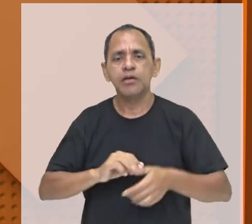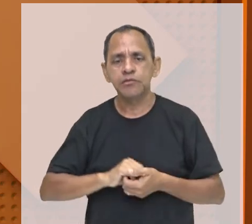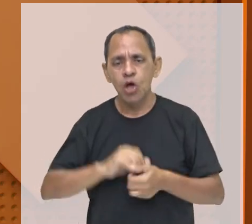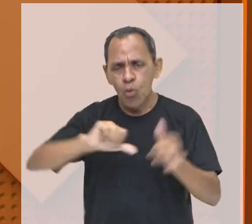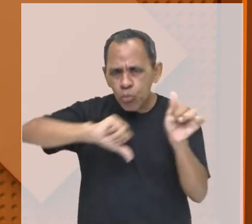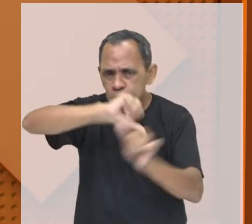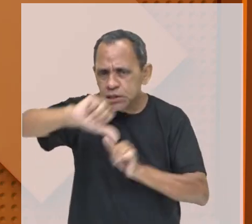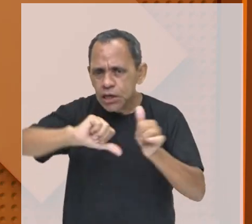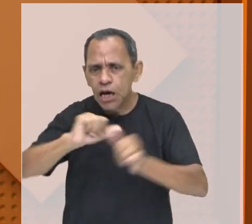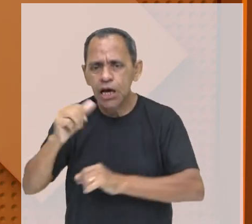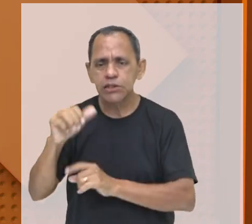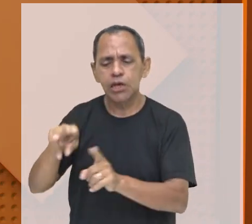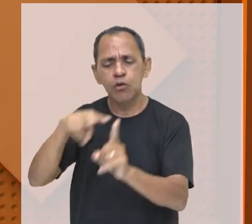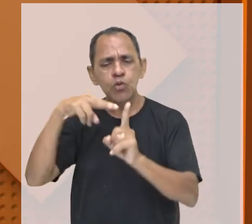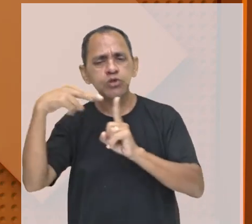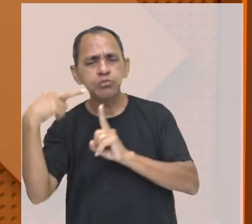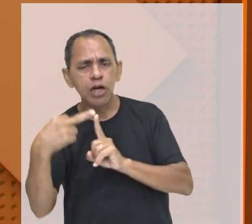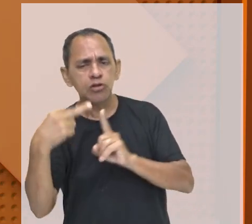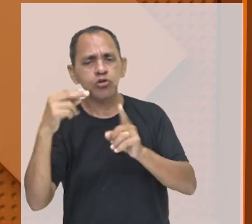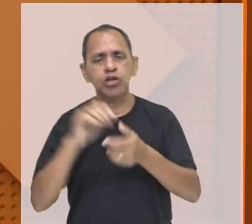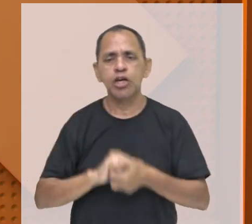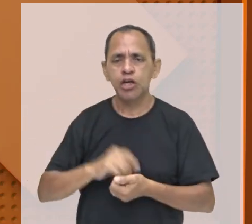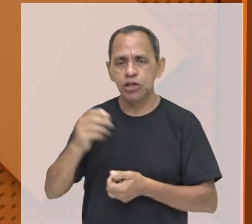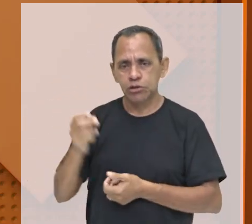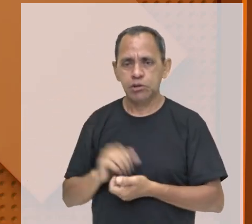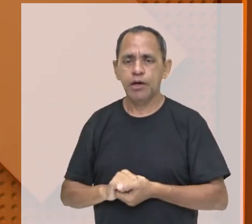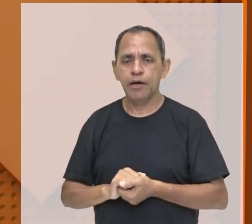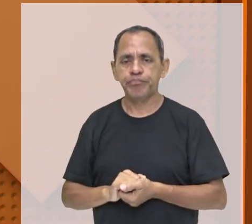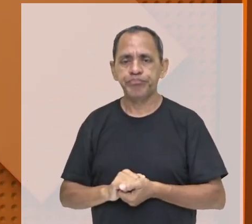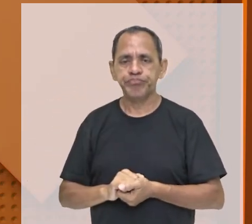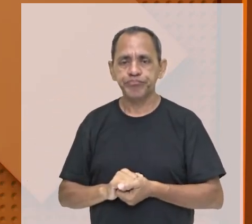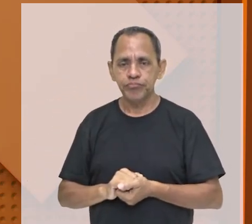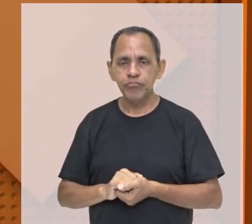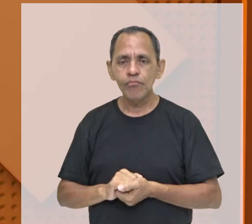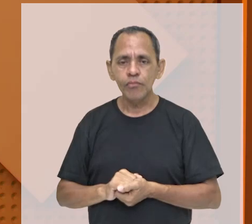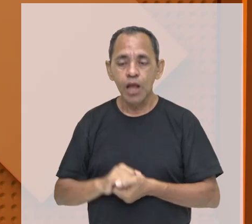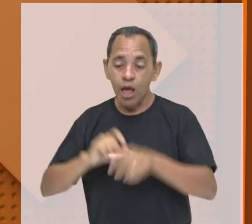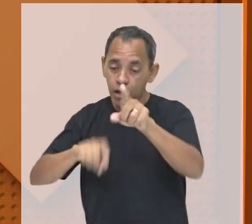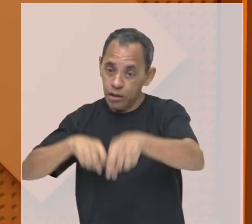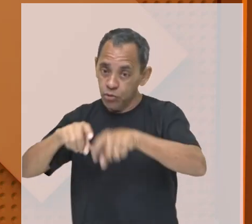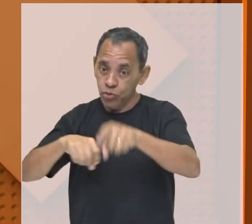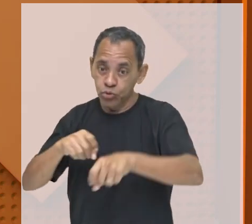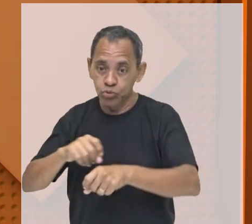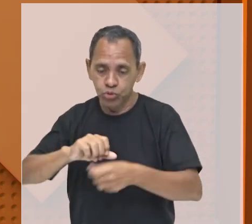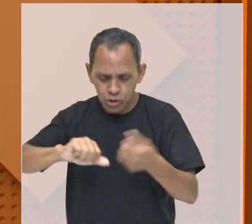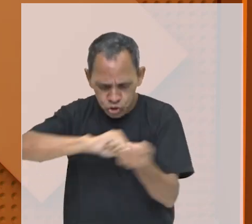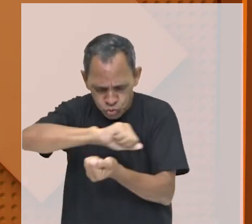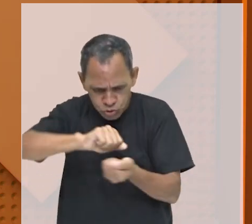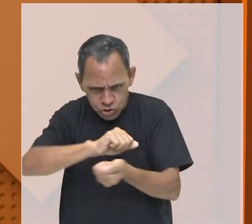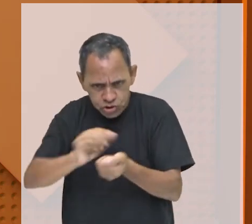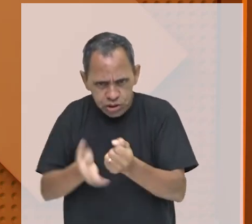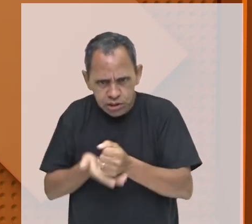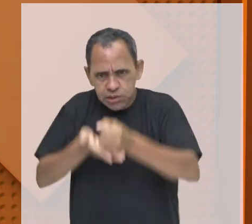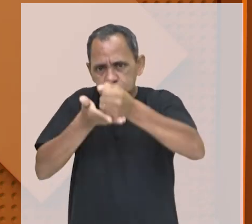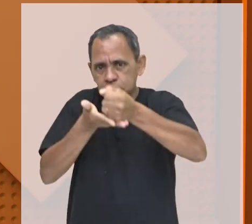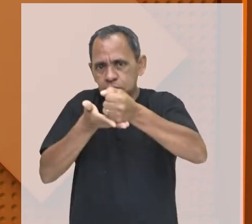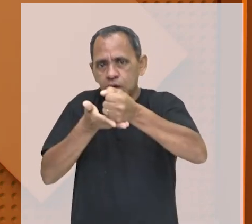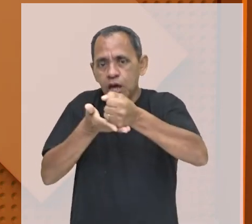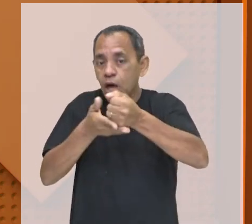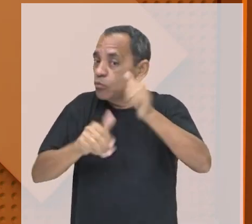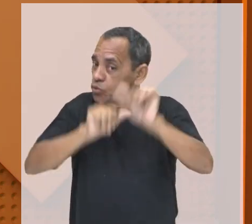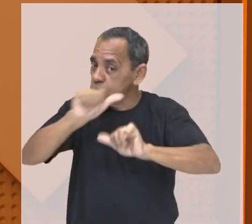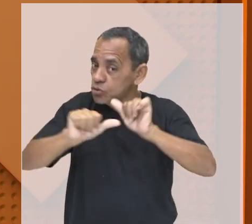esses aspectos da agricultura de subsistência e começa uma agricultura industrial, com essa